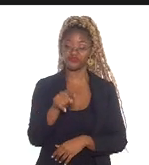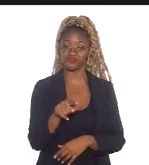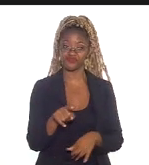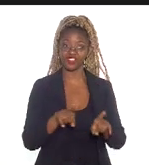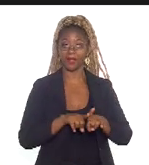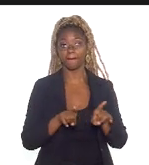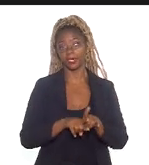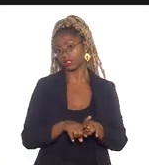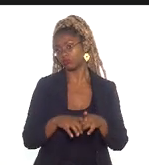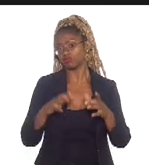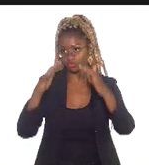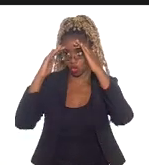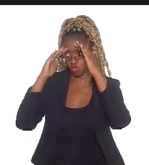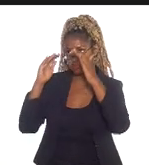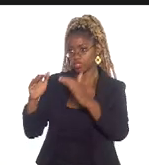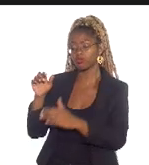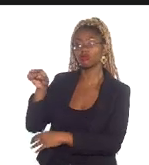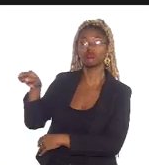uma solicitação